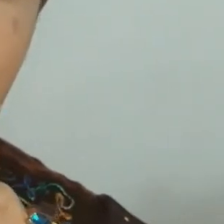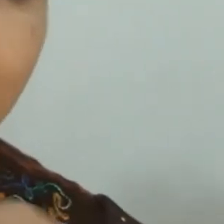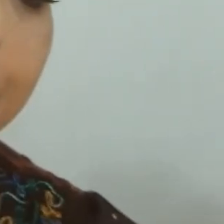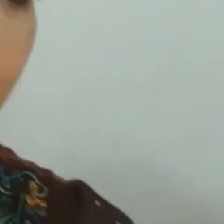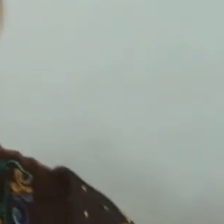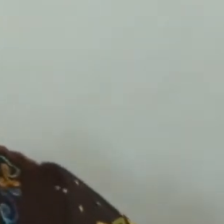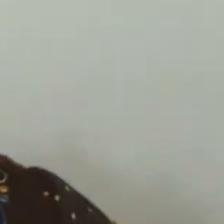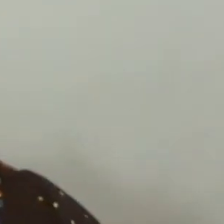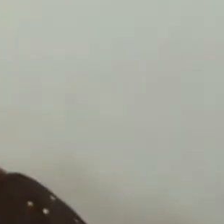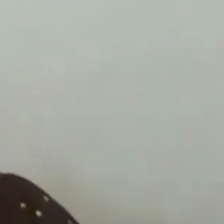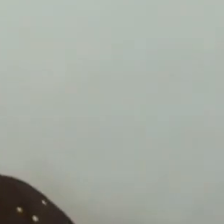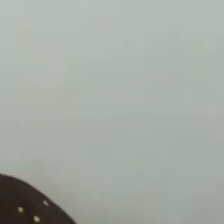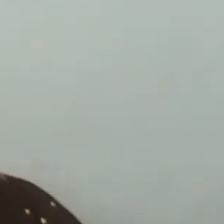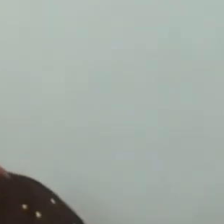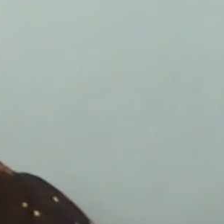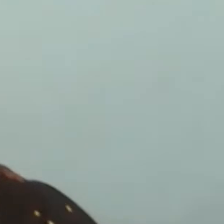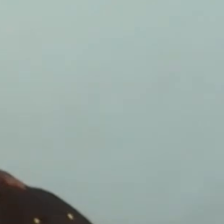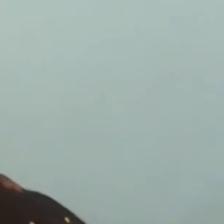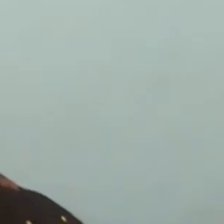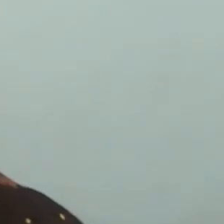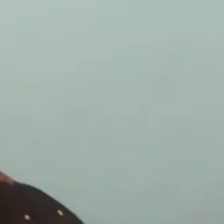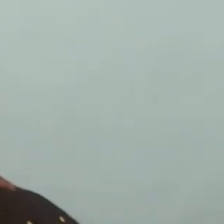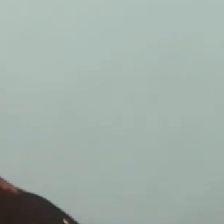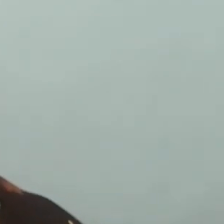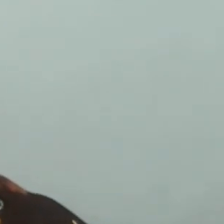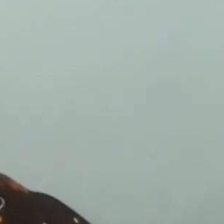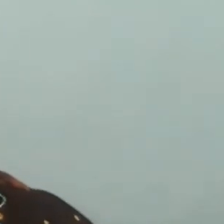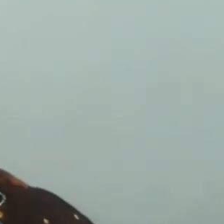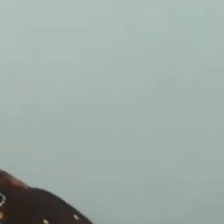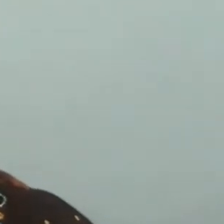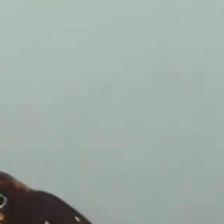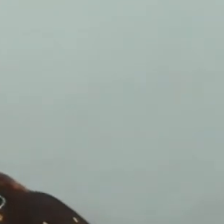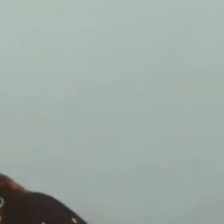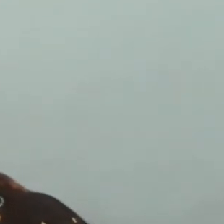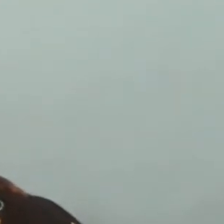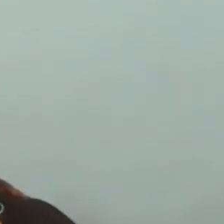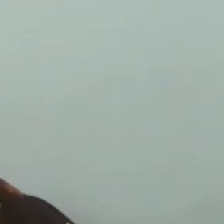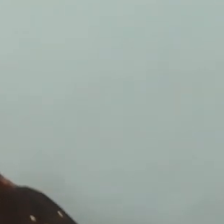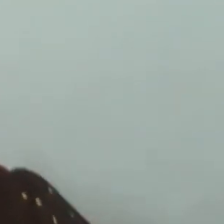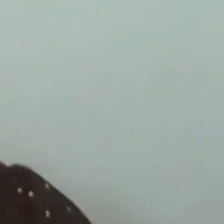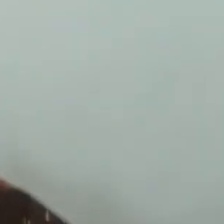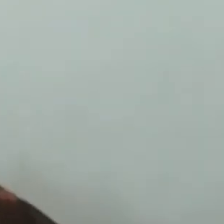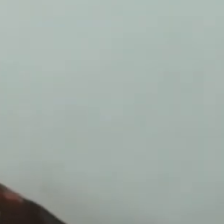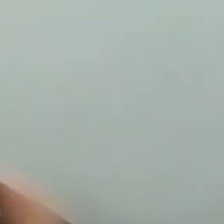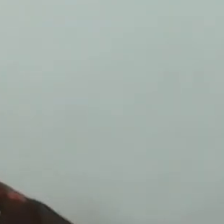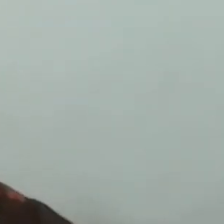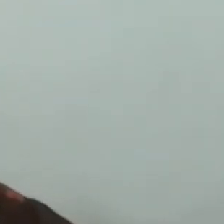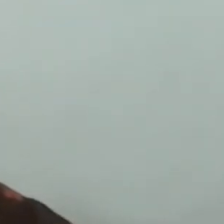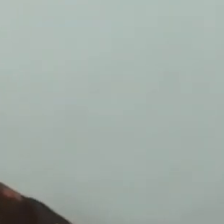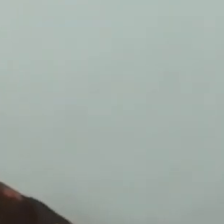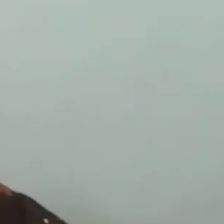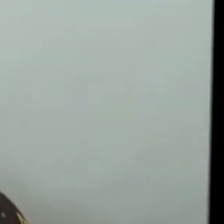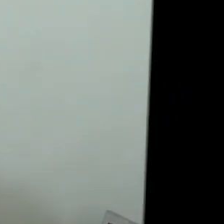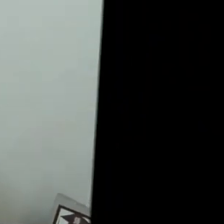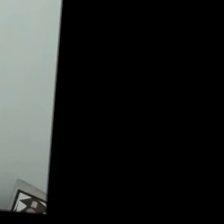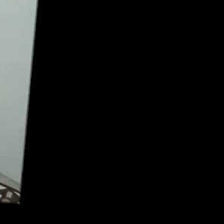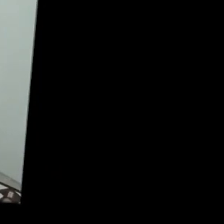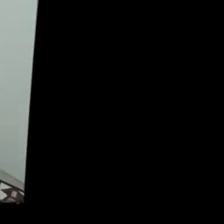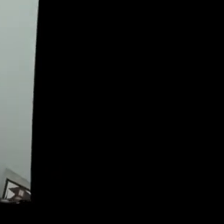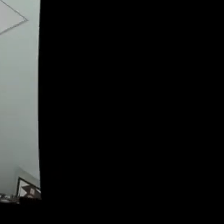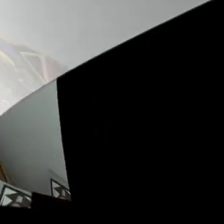poder enfeitar. Diz que quando a gente faz uma Baiomi, a gente faz pensando em alguém que a gente